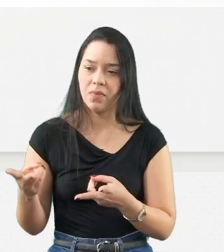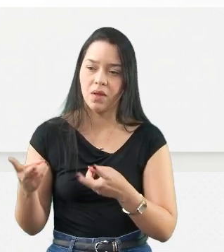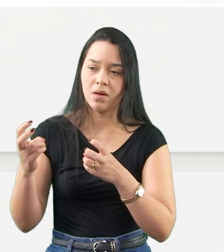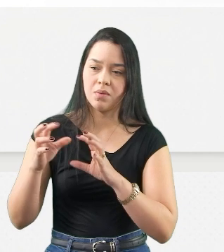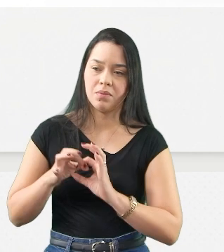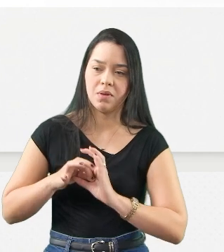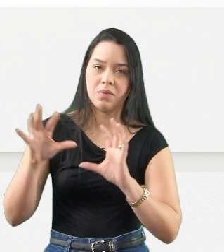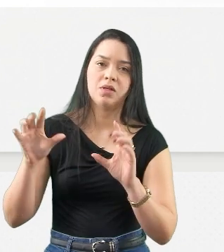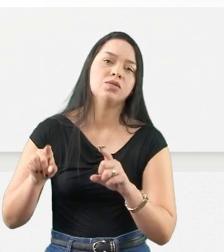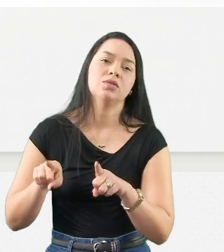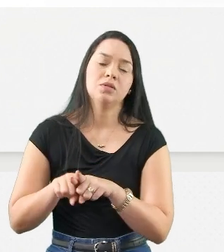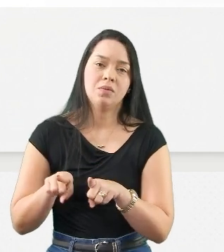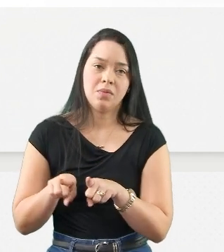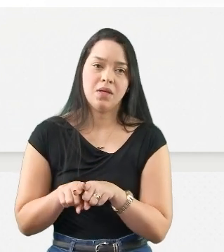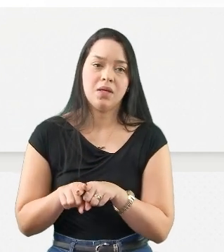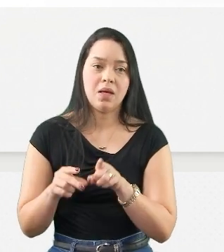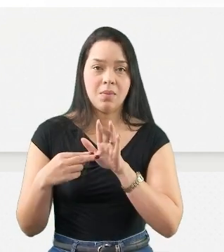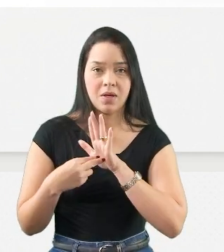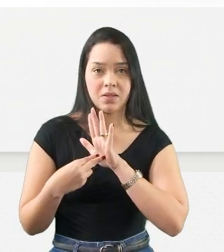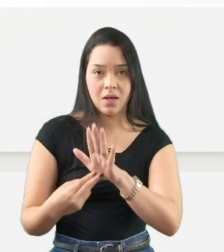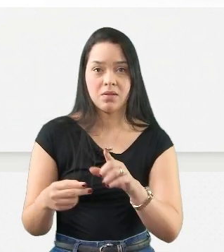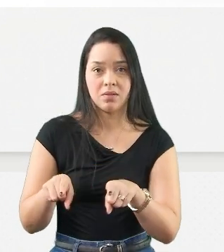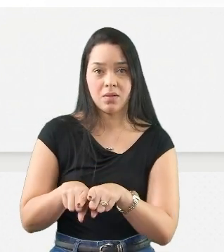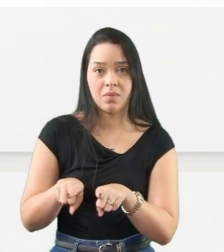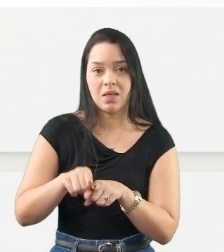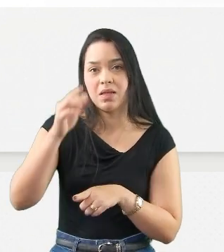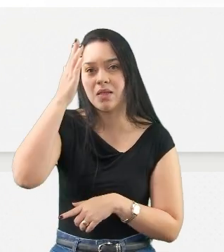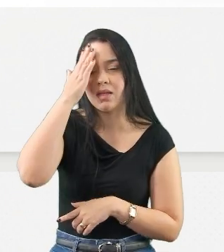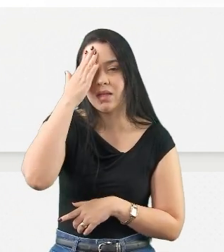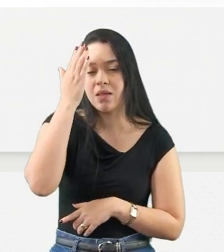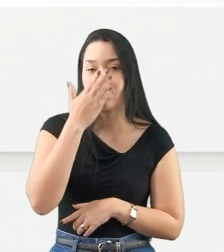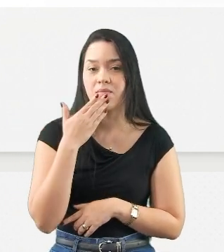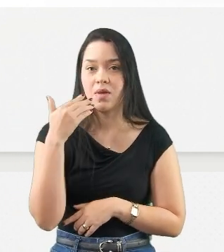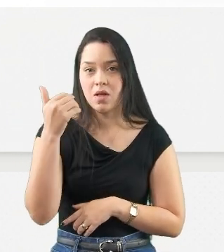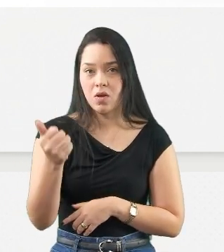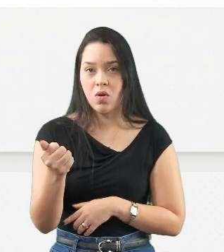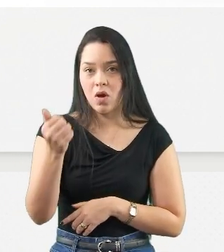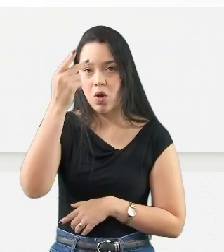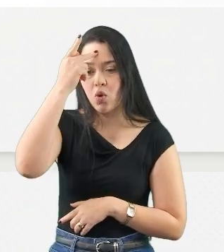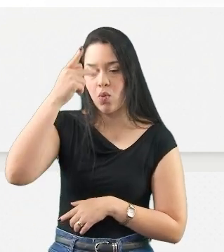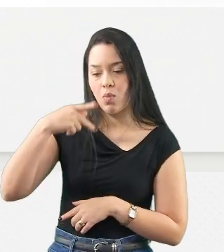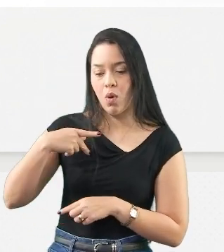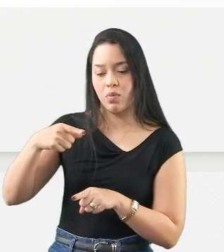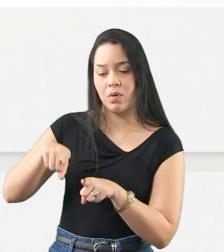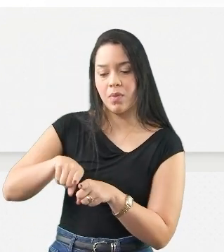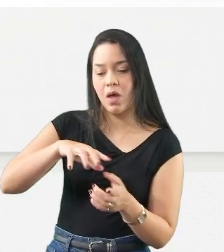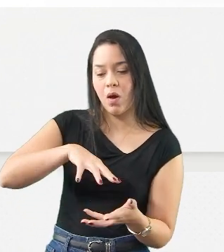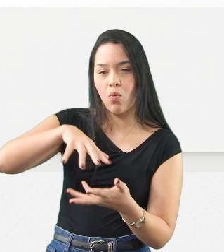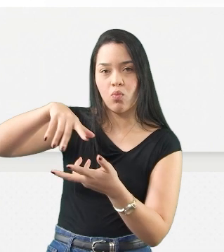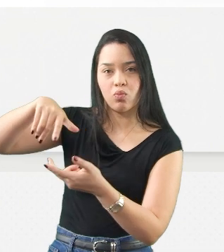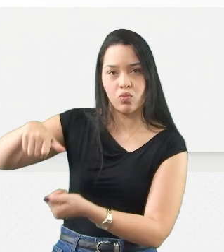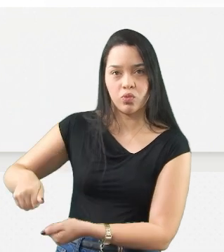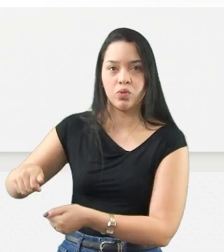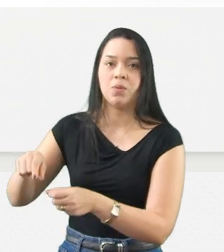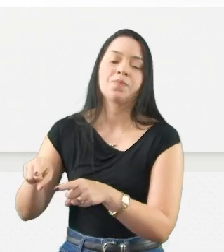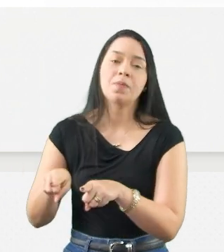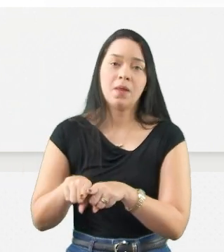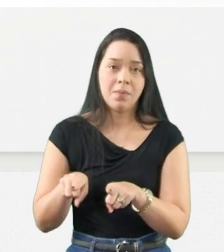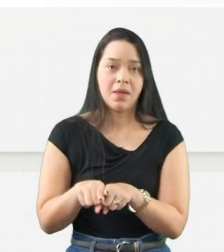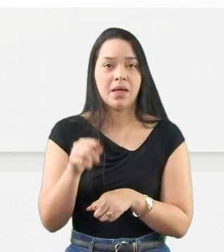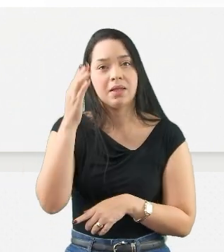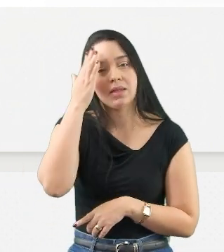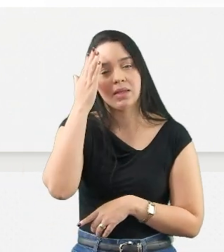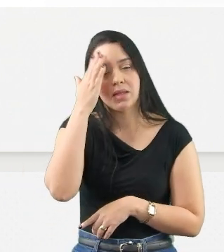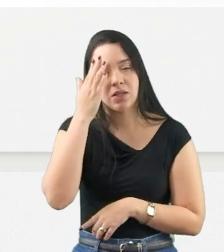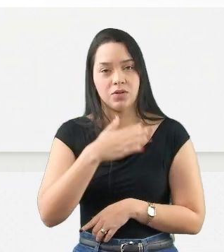que os leitores se vejam representados e compreendam melhor a si mesmo e ao mundo ao seu redor. A gente entende que tem pessoas que tendem a gostar mais